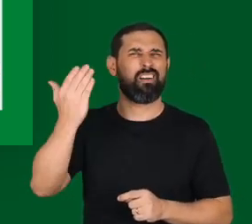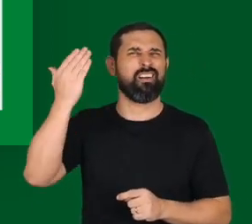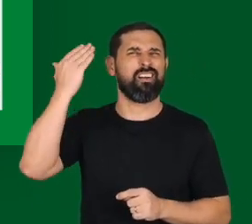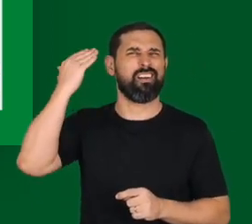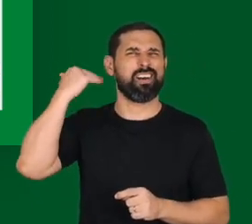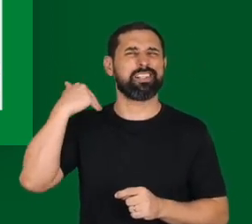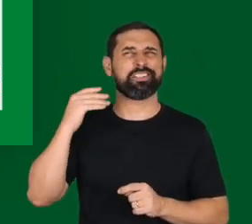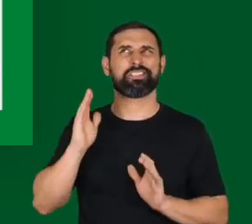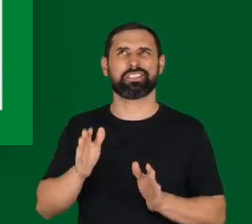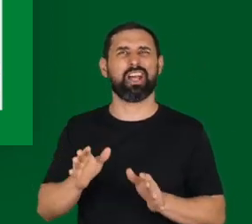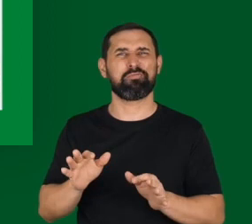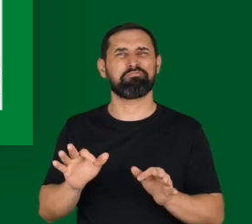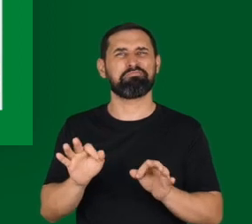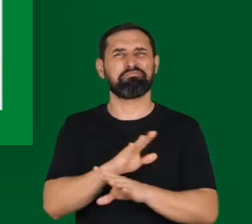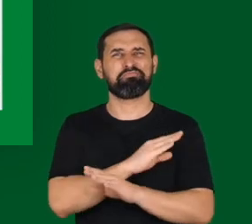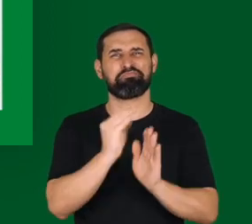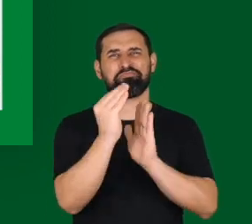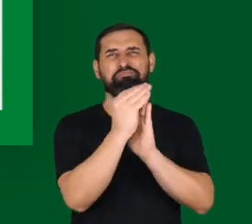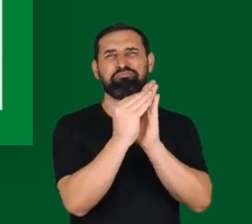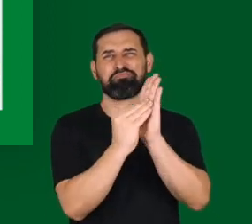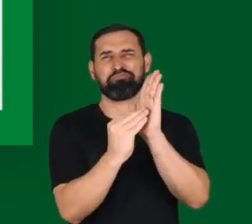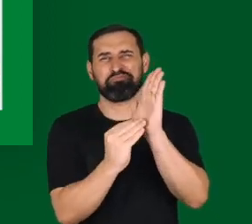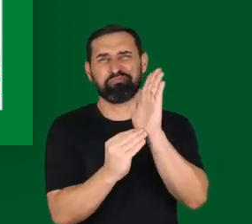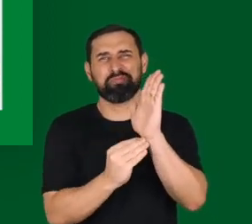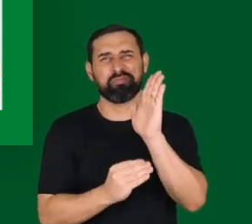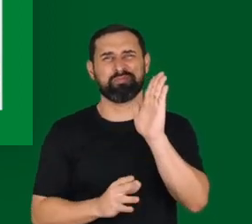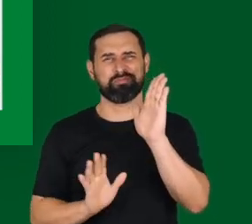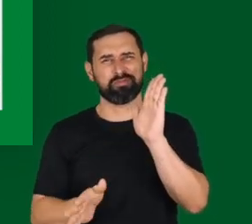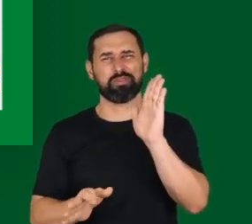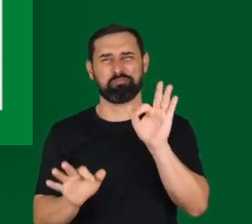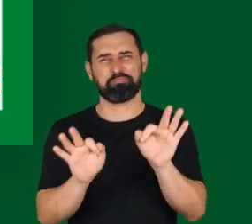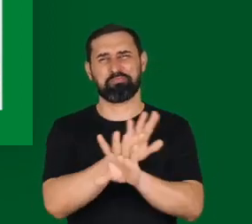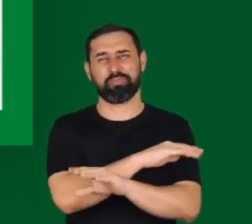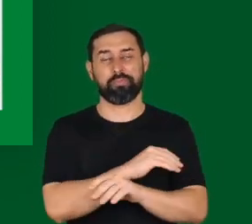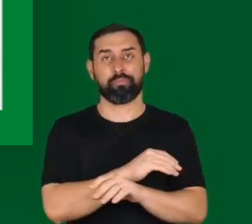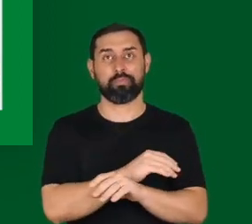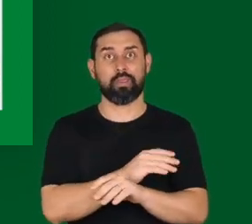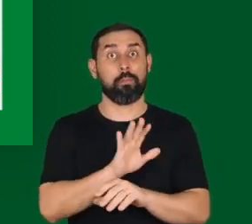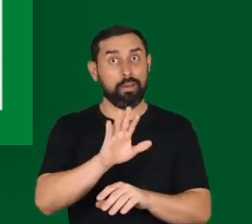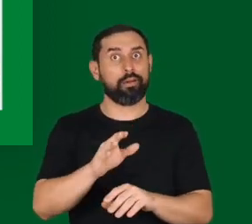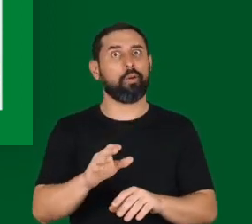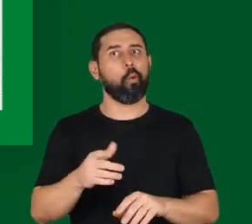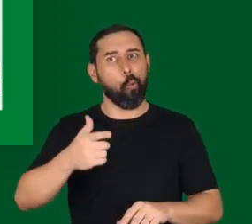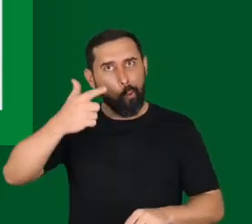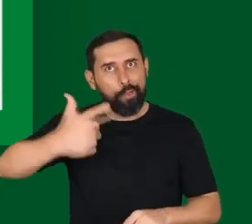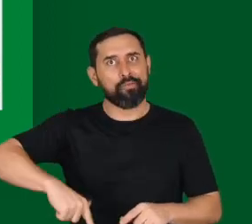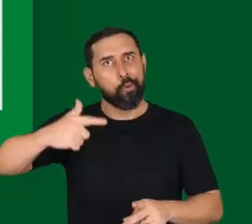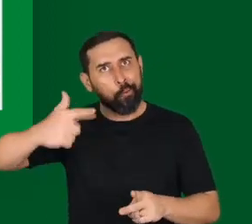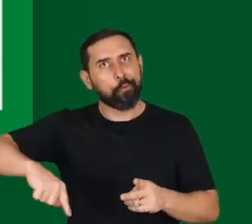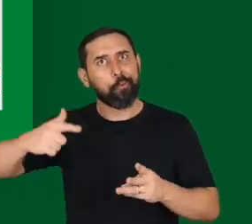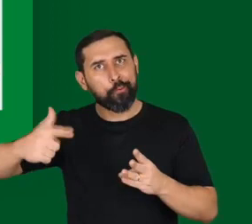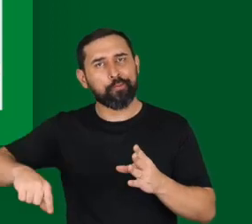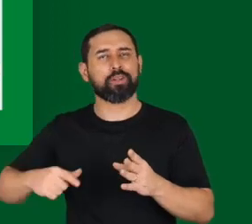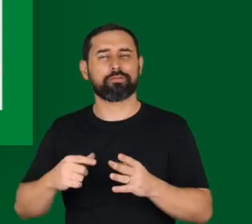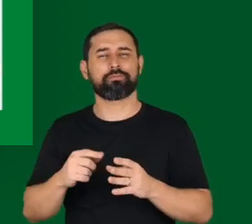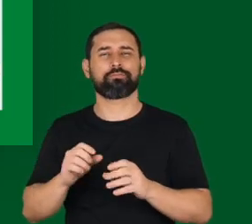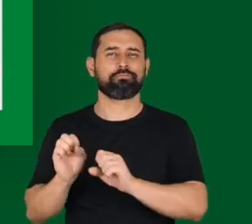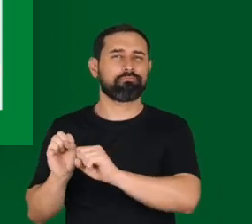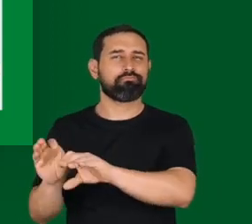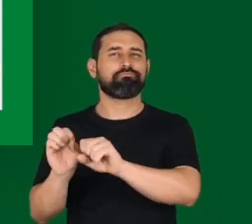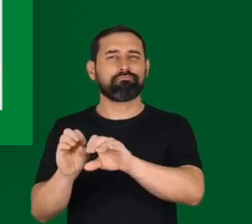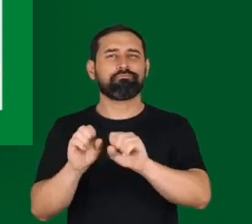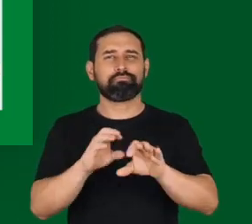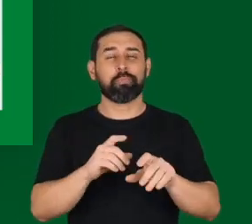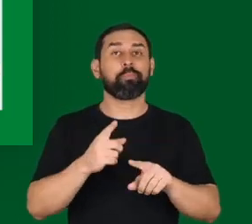foi implementado, né, desde o último guideline e desde o último protocolo do PHTLS, e a gente ainda vem reforçando que a